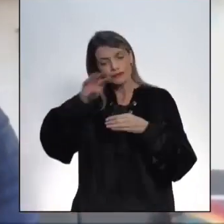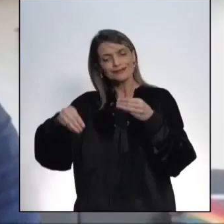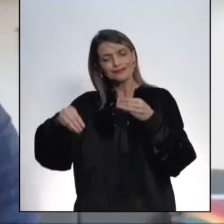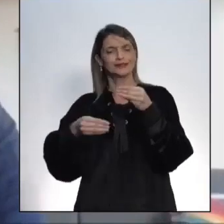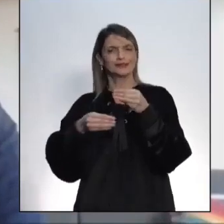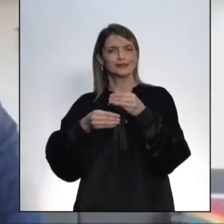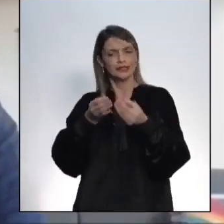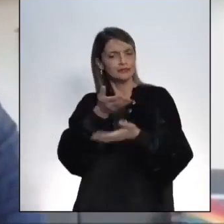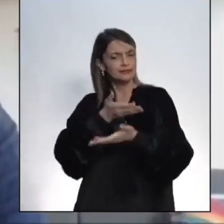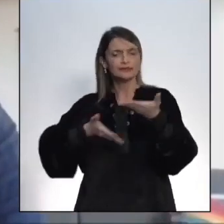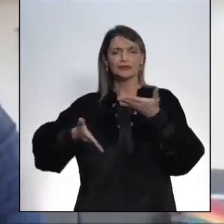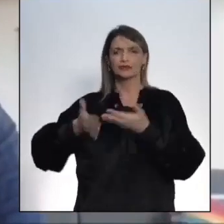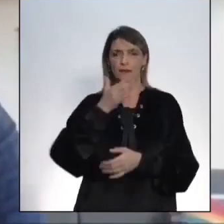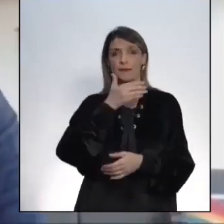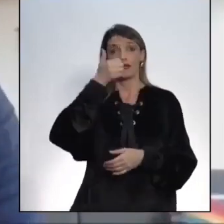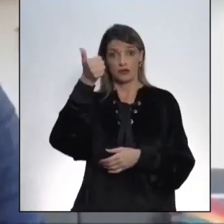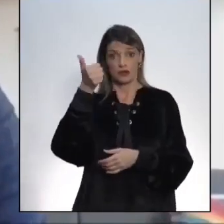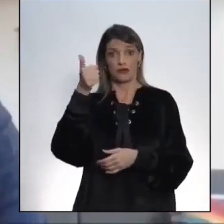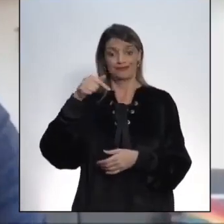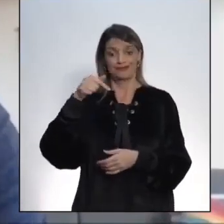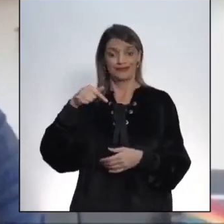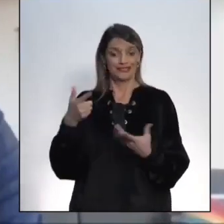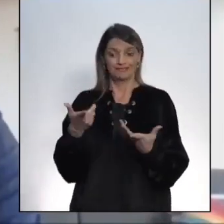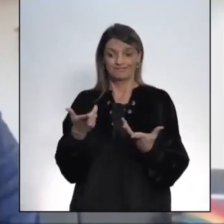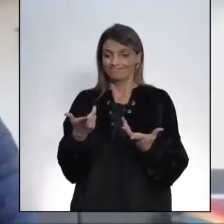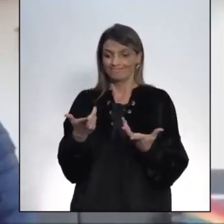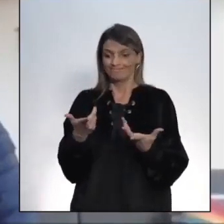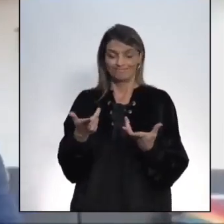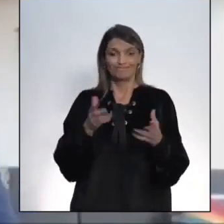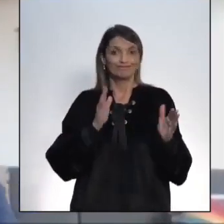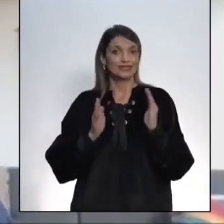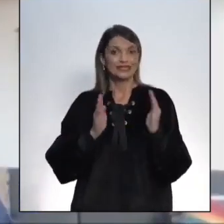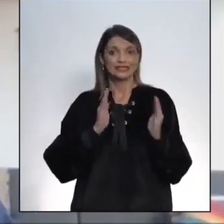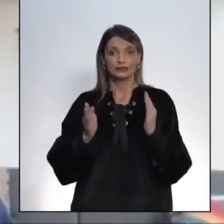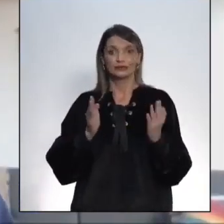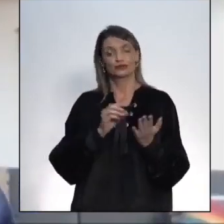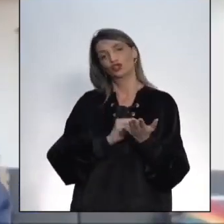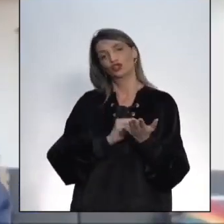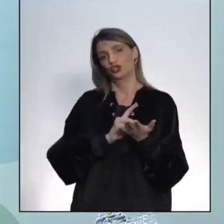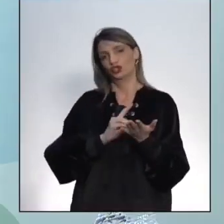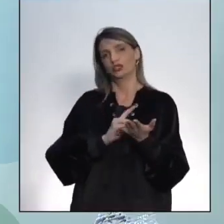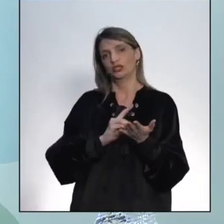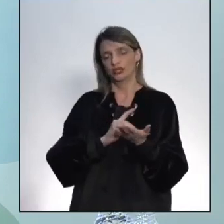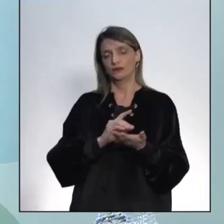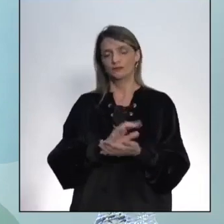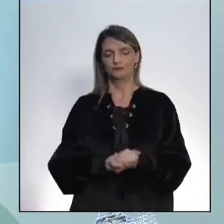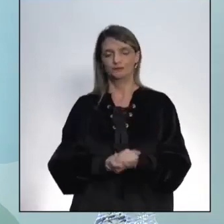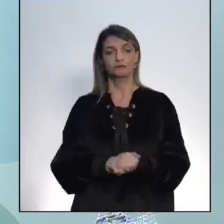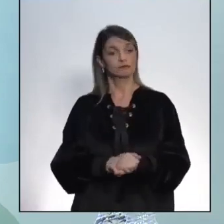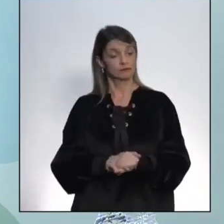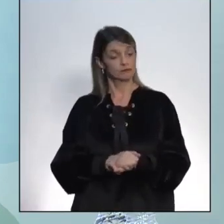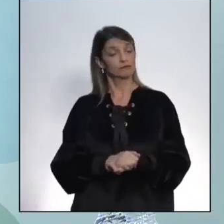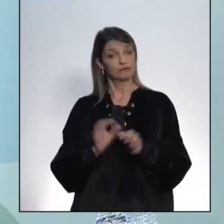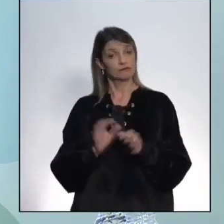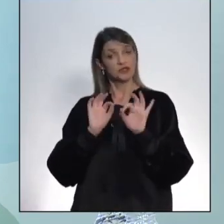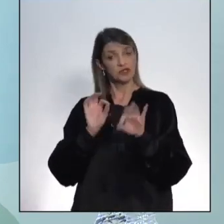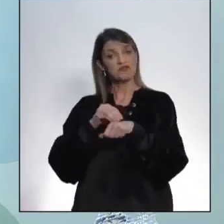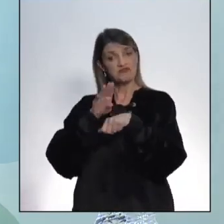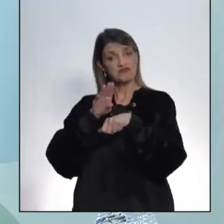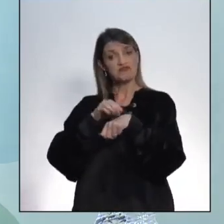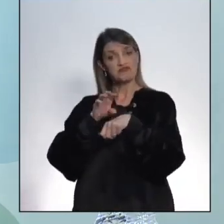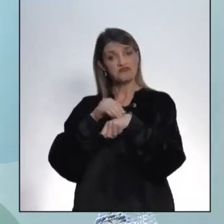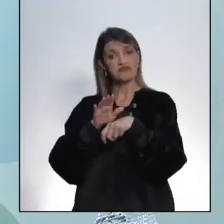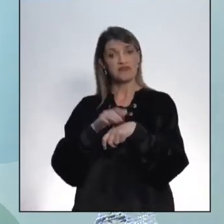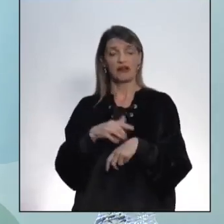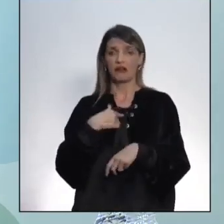melhor nesse mundo digital que agora a gente está forçado a interagir. Muito bem, muitas dicas boas. Eu já fiquei aqui de